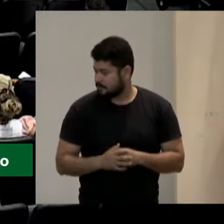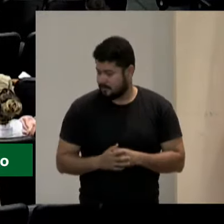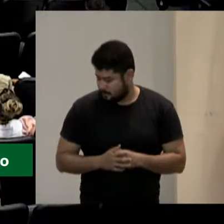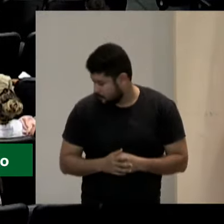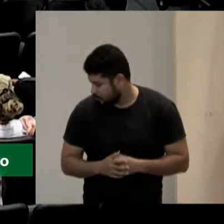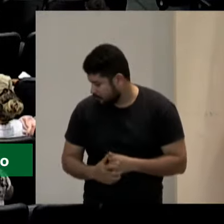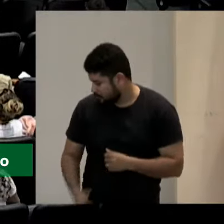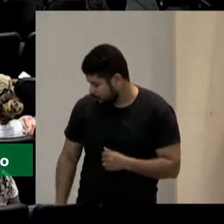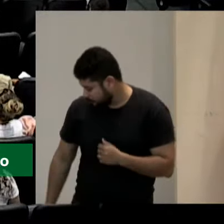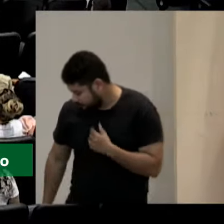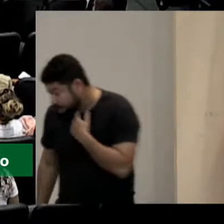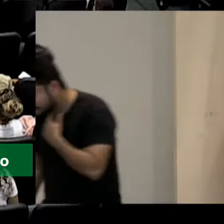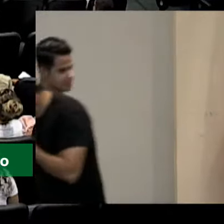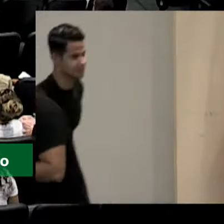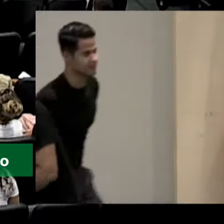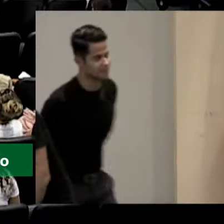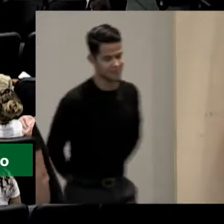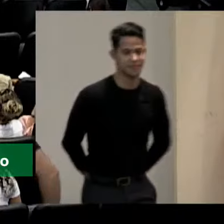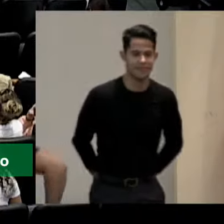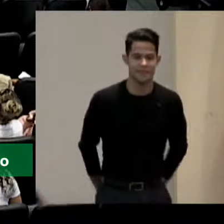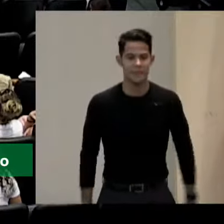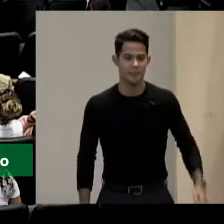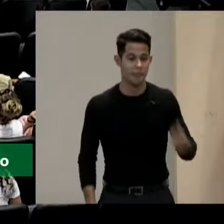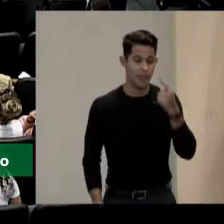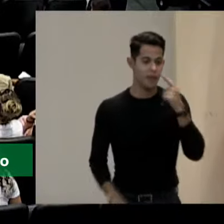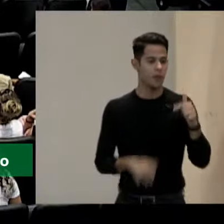do Sebastião, academicamente falando.